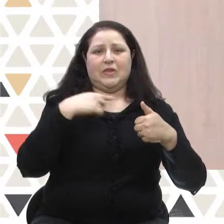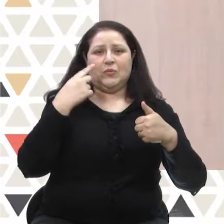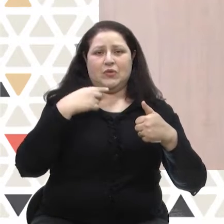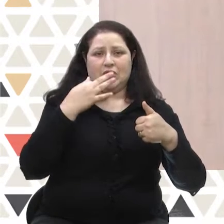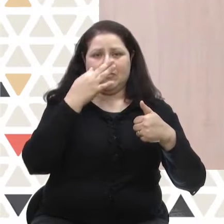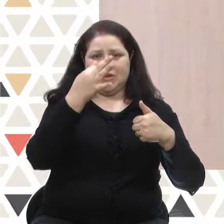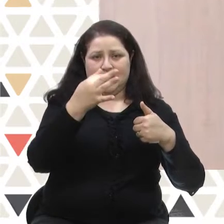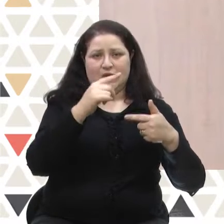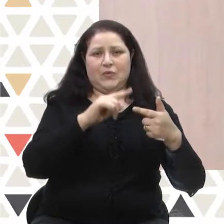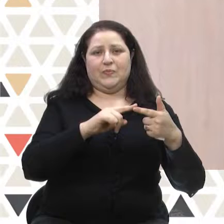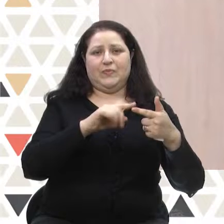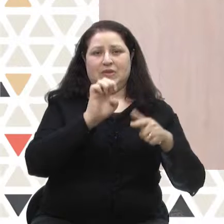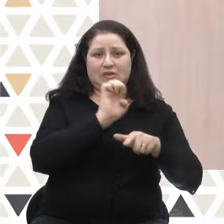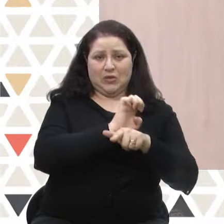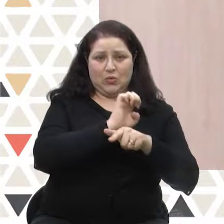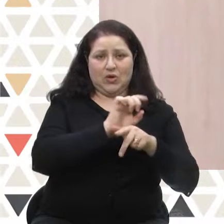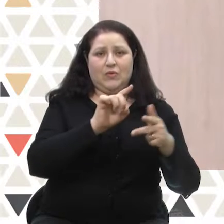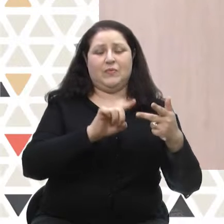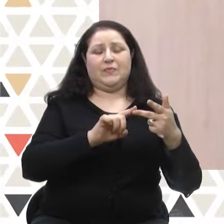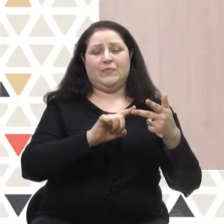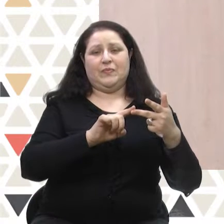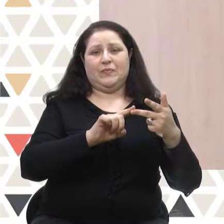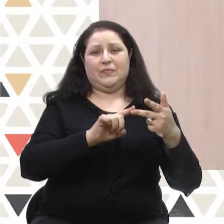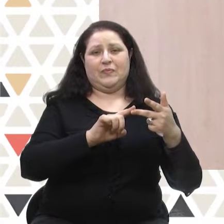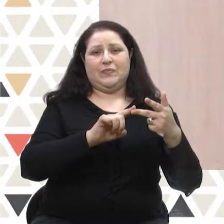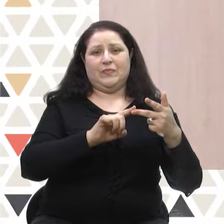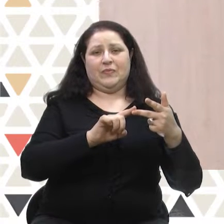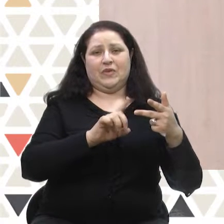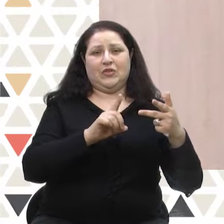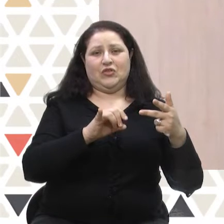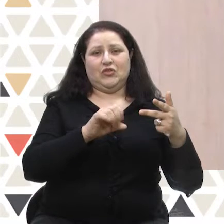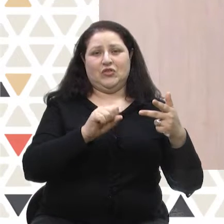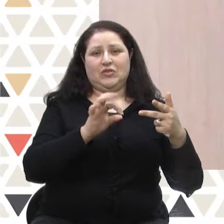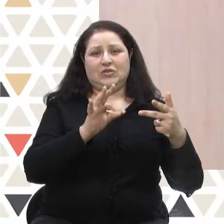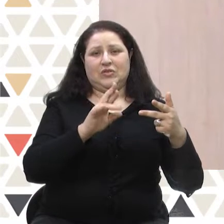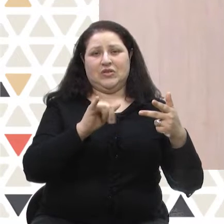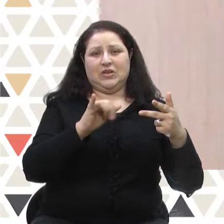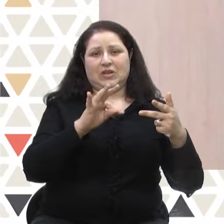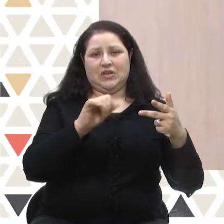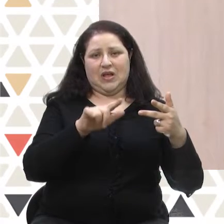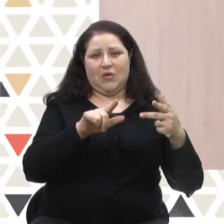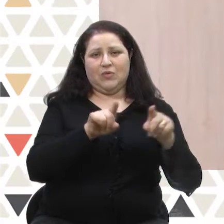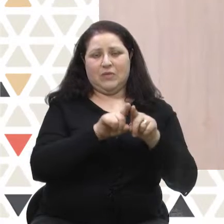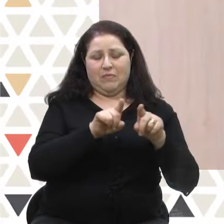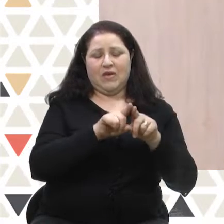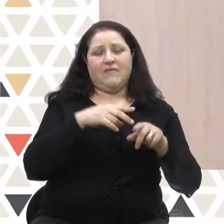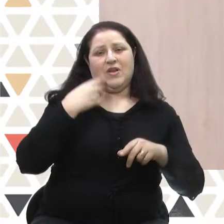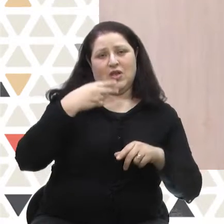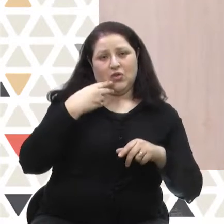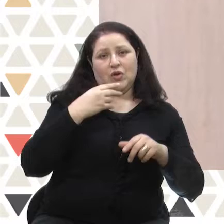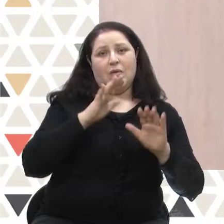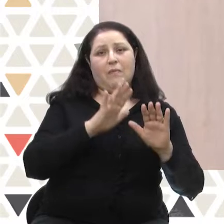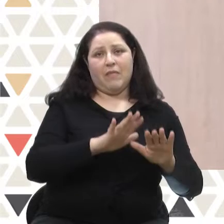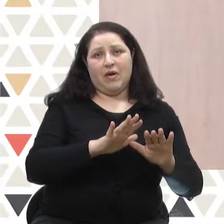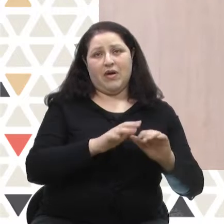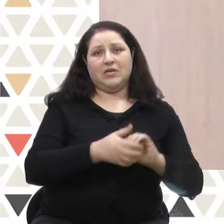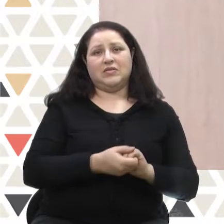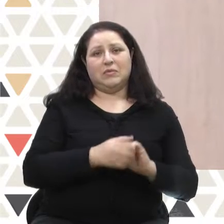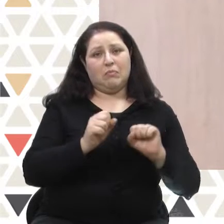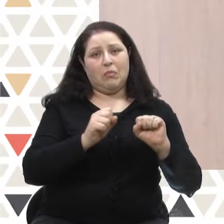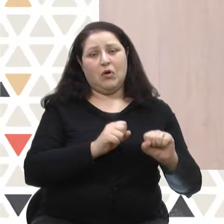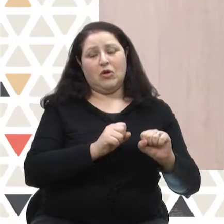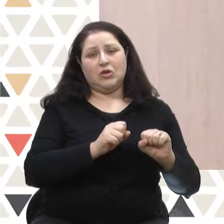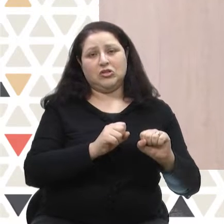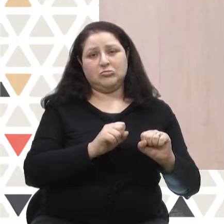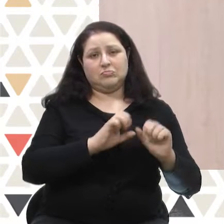deputado federal, estadual, distrital e vereador. Mas a legislação ainda permite a coligação de partidos em torno